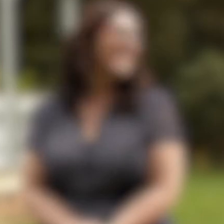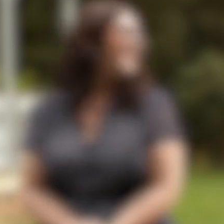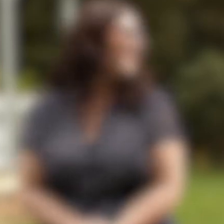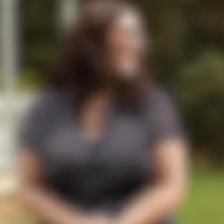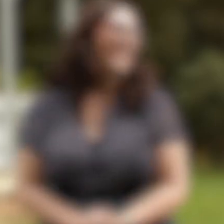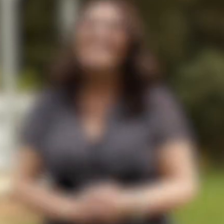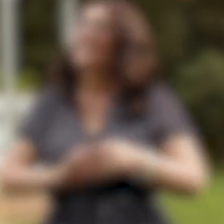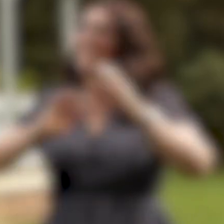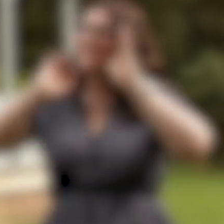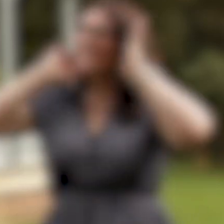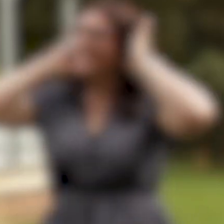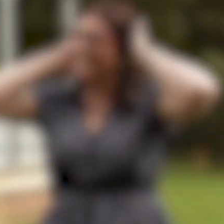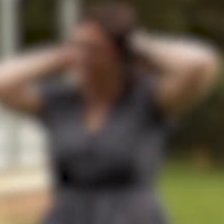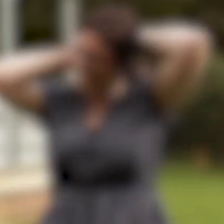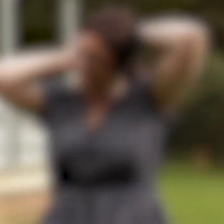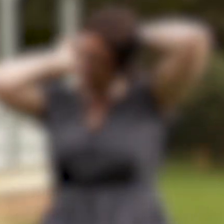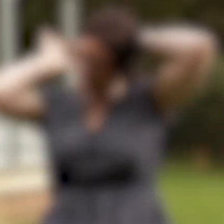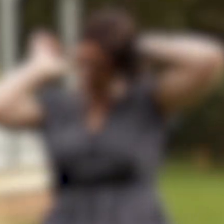Tchau!